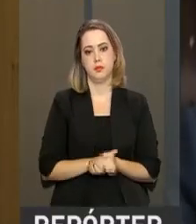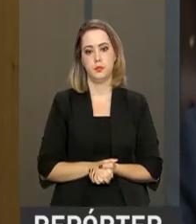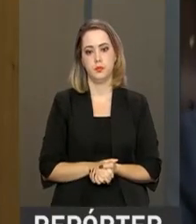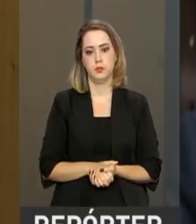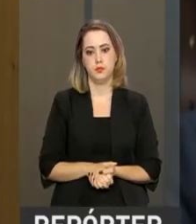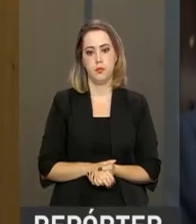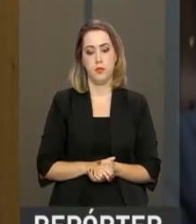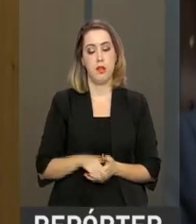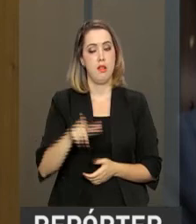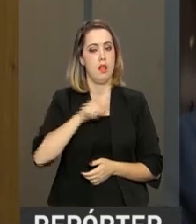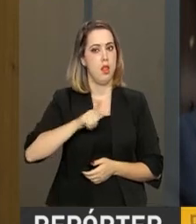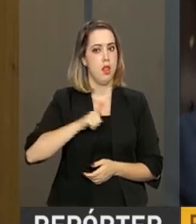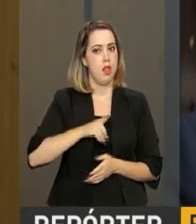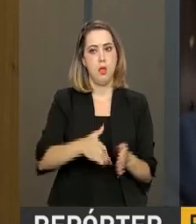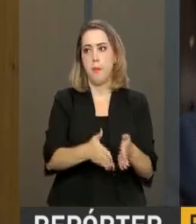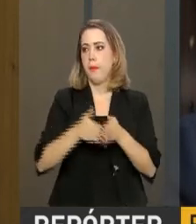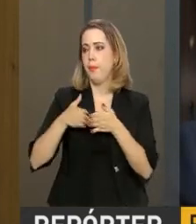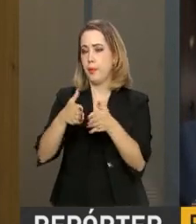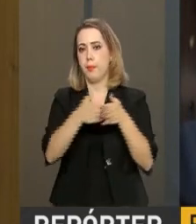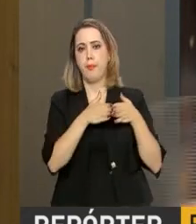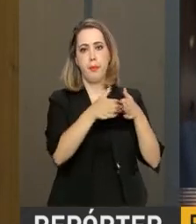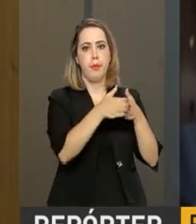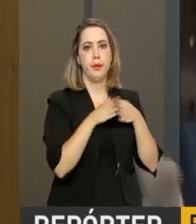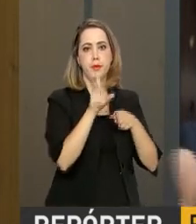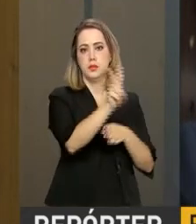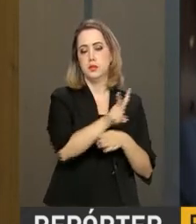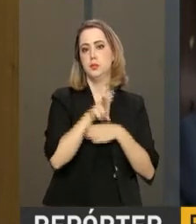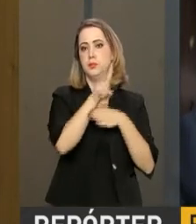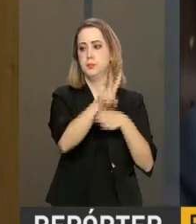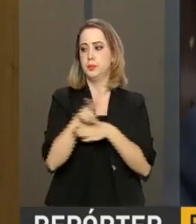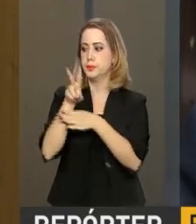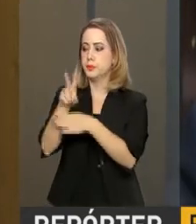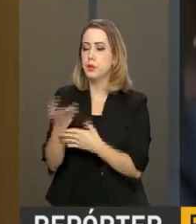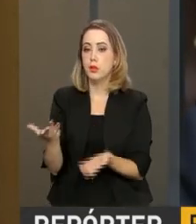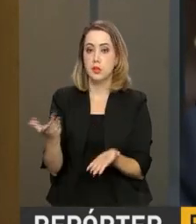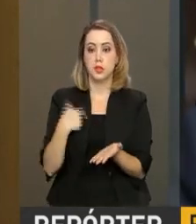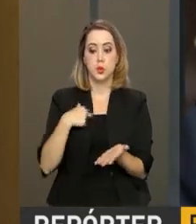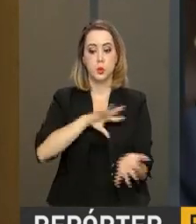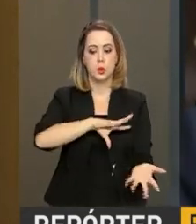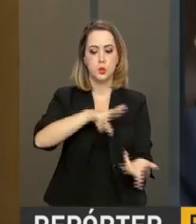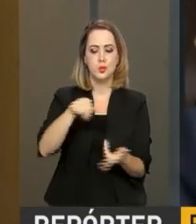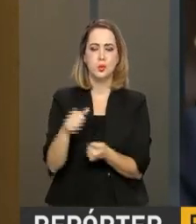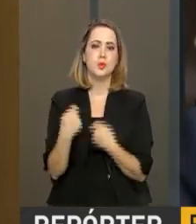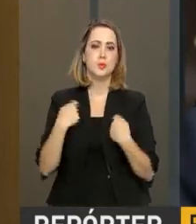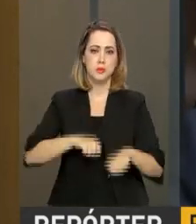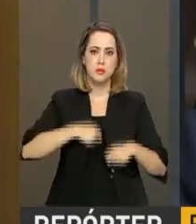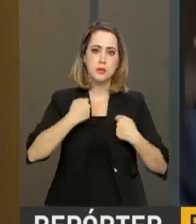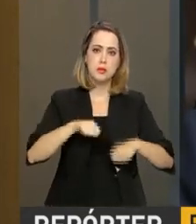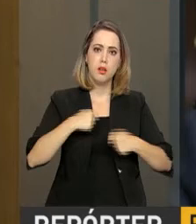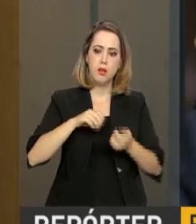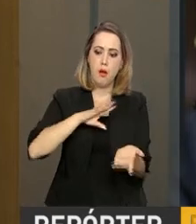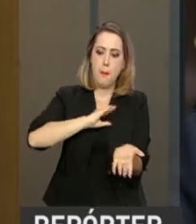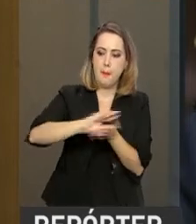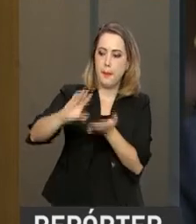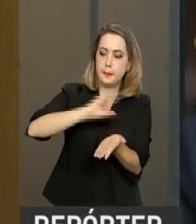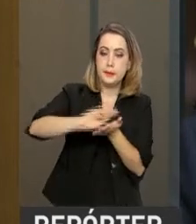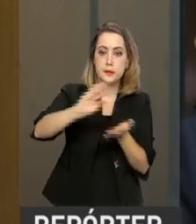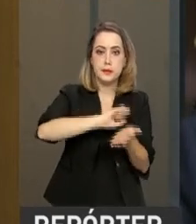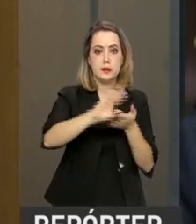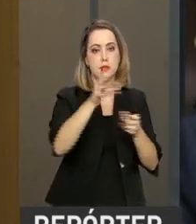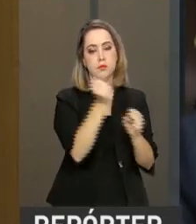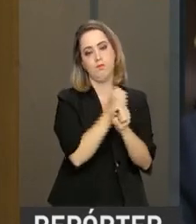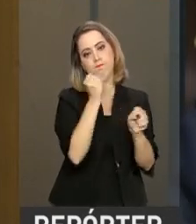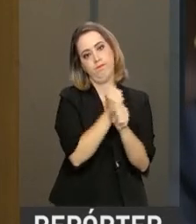excesso de demanda por recursos no mundo no planeta um excesso de demanda por recursos para investimentos em